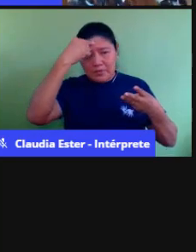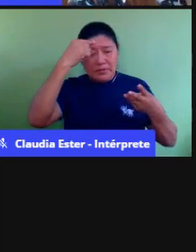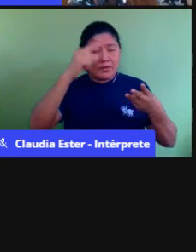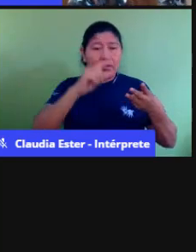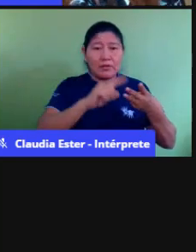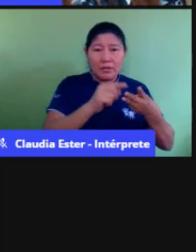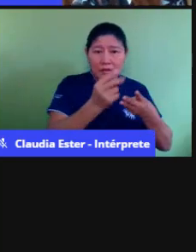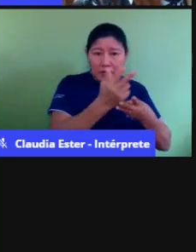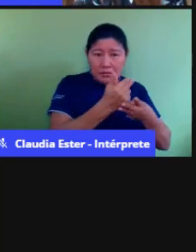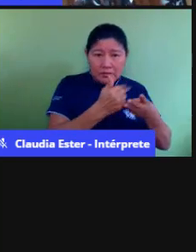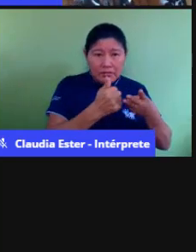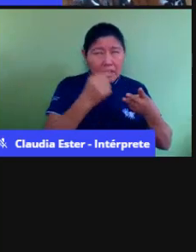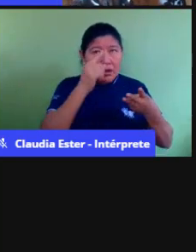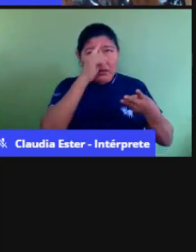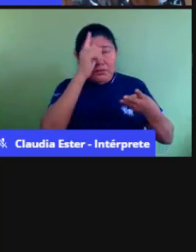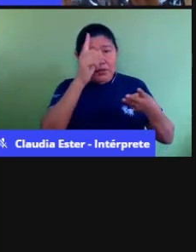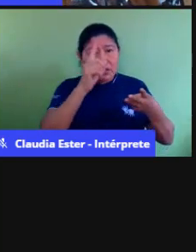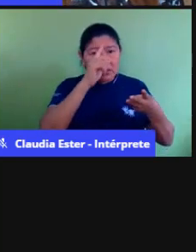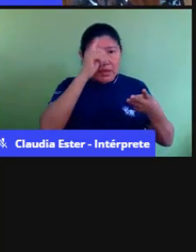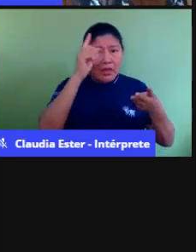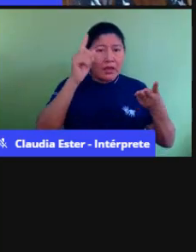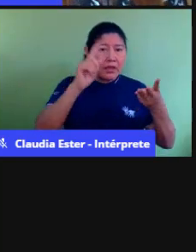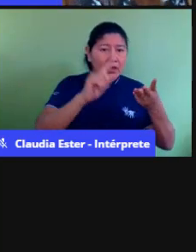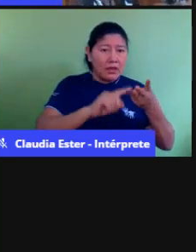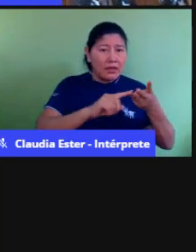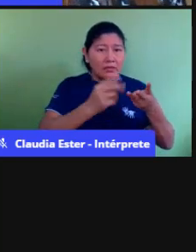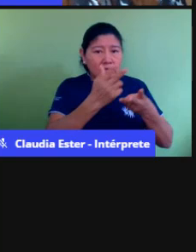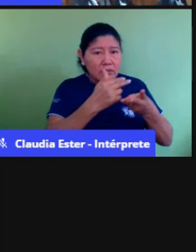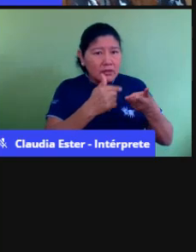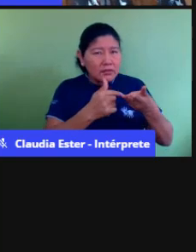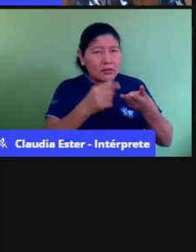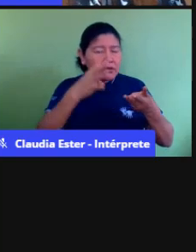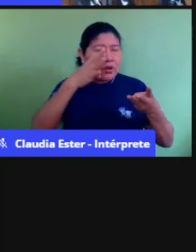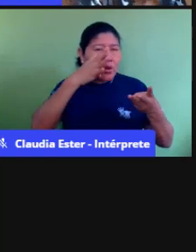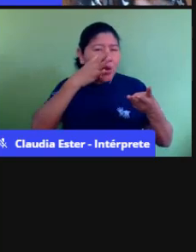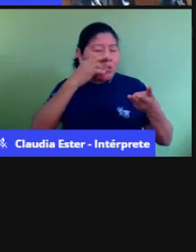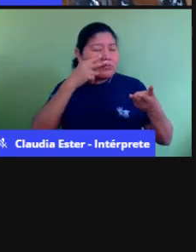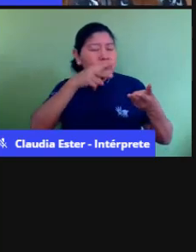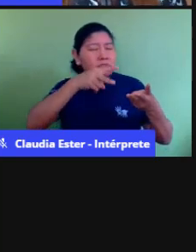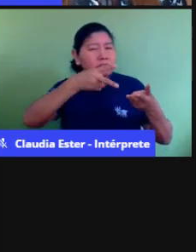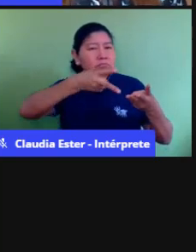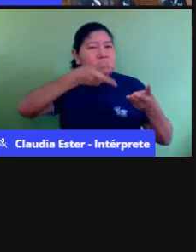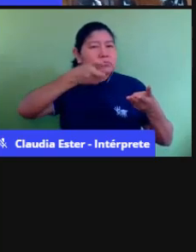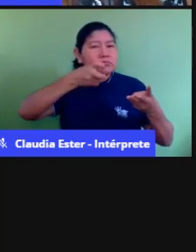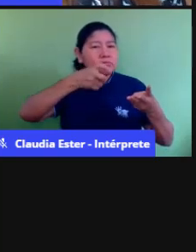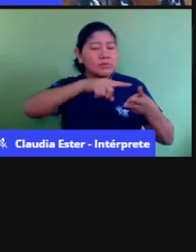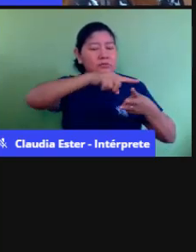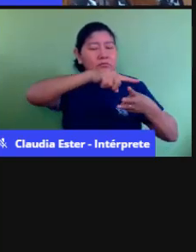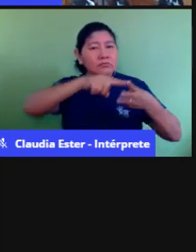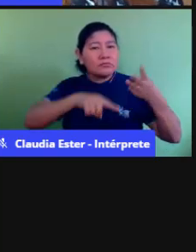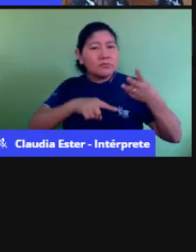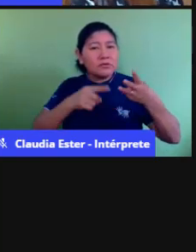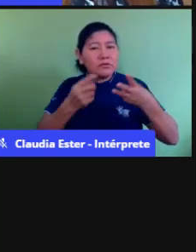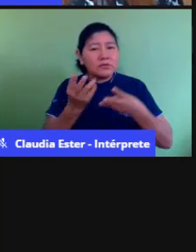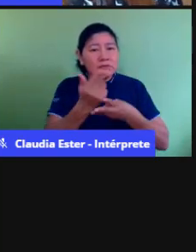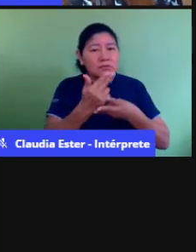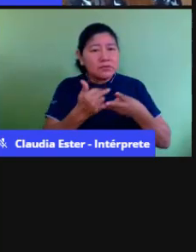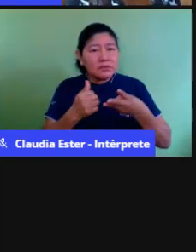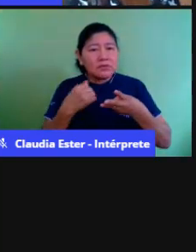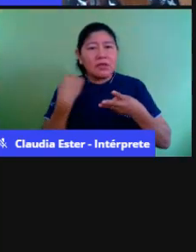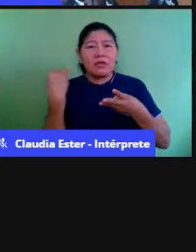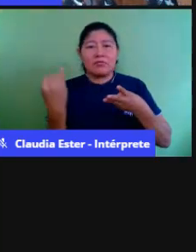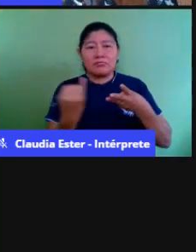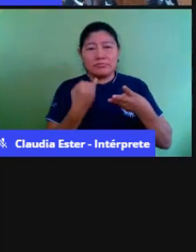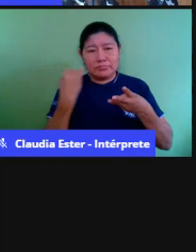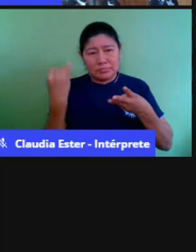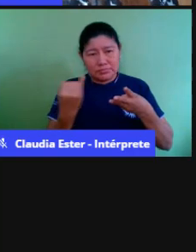nós não temos nem tempo hábil para falar sobre isso. Hoje nós vamos estar trazendo essas 3 propostas de desenho para vocês. Pode